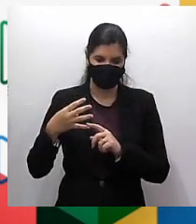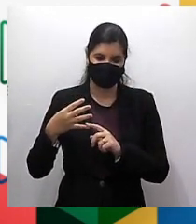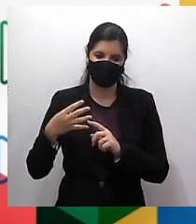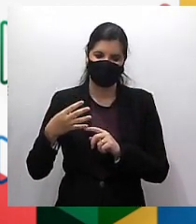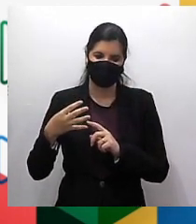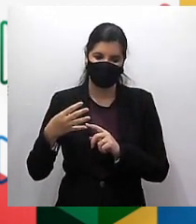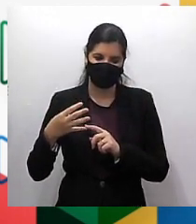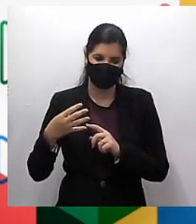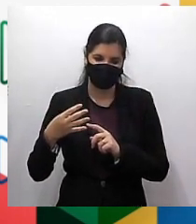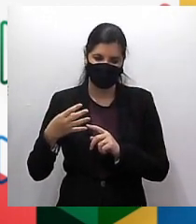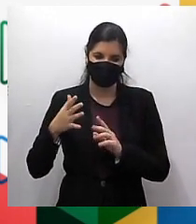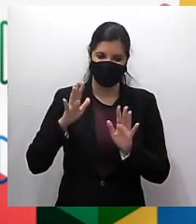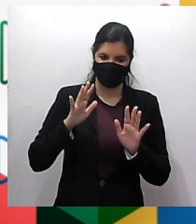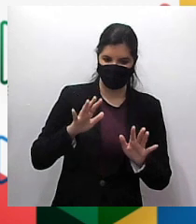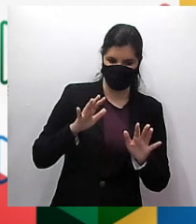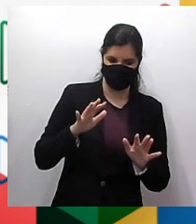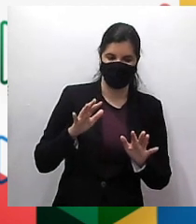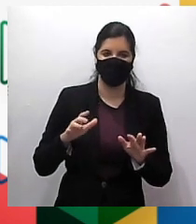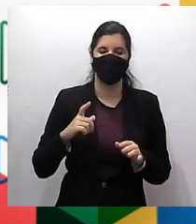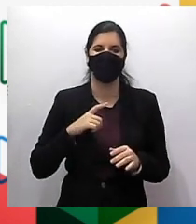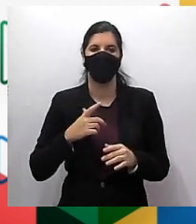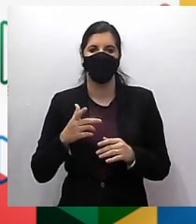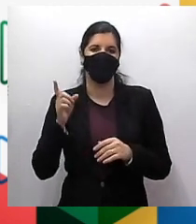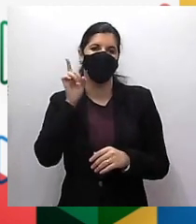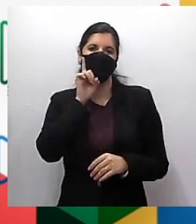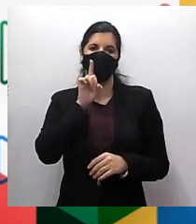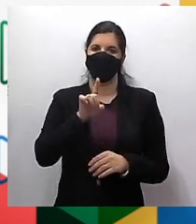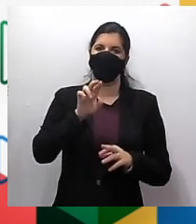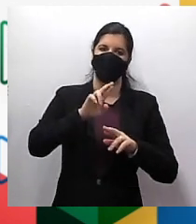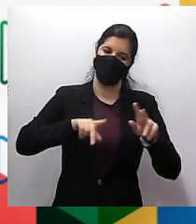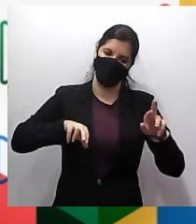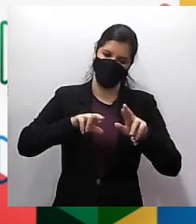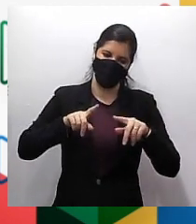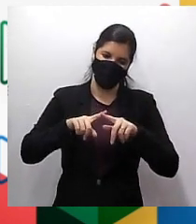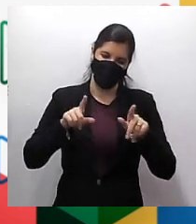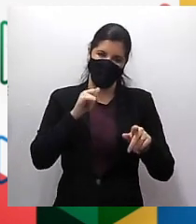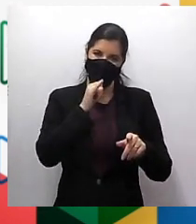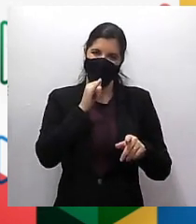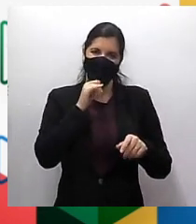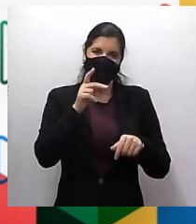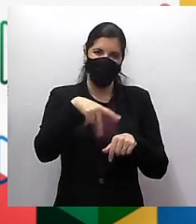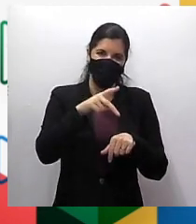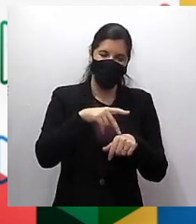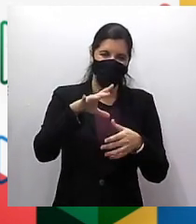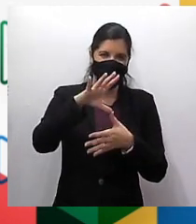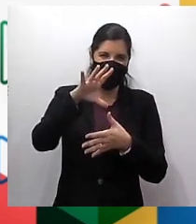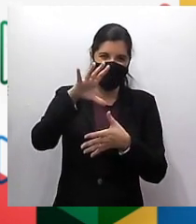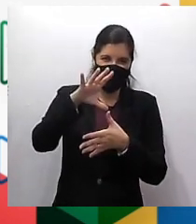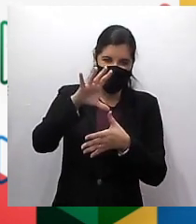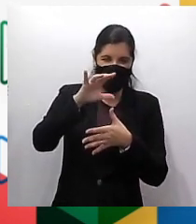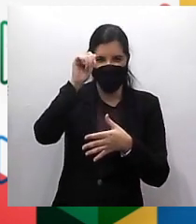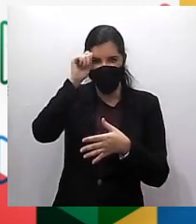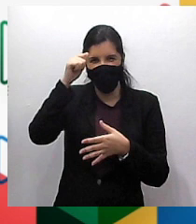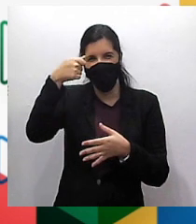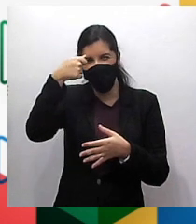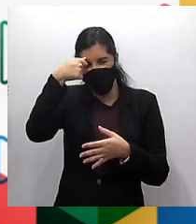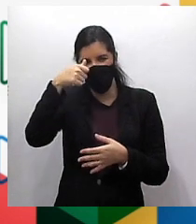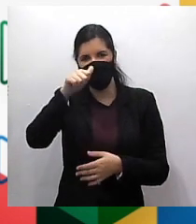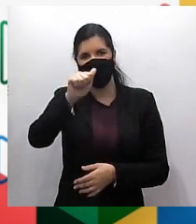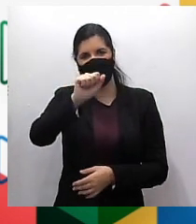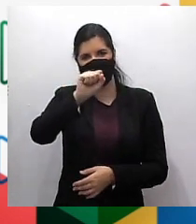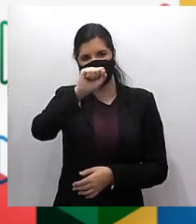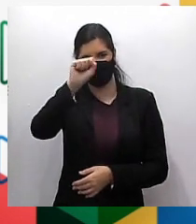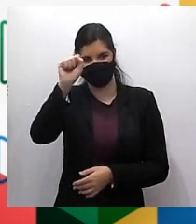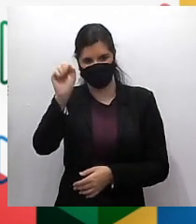ok. Não tanta quanto os Estados Unidos da vida. Mas se eu pegar, por exemplo, os países da América, da África e da Ásia, o Brasil é uma